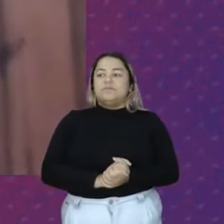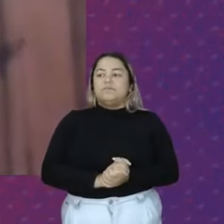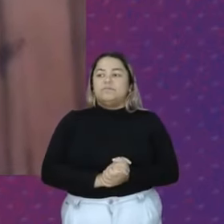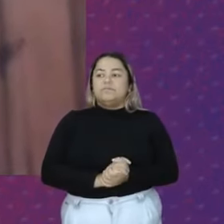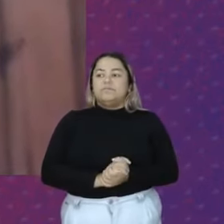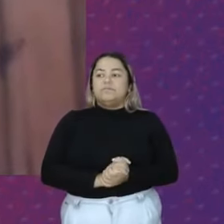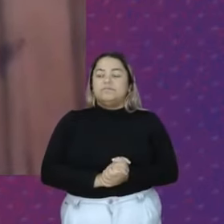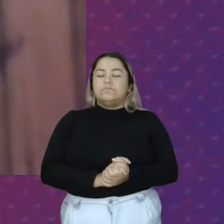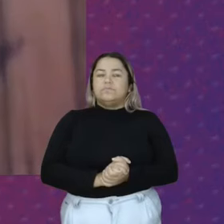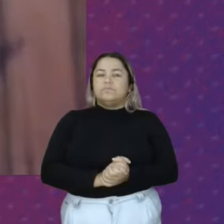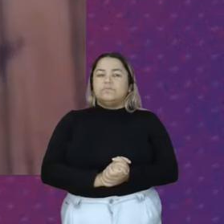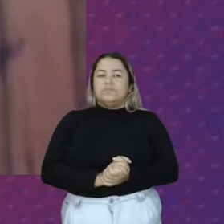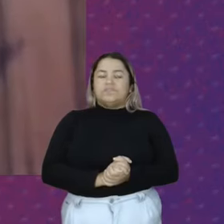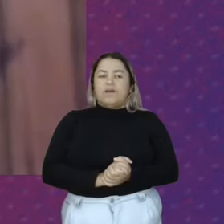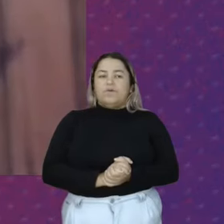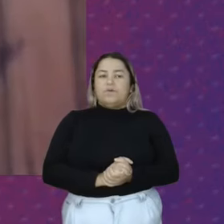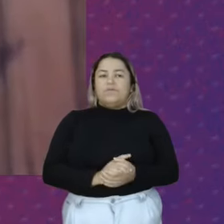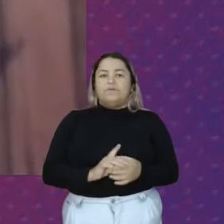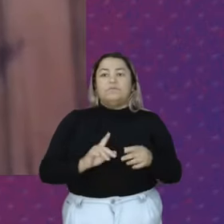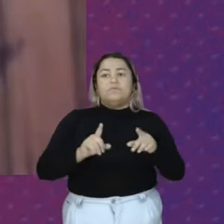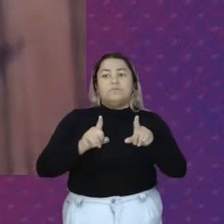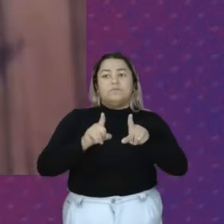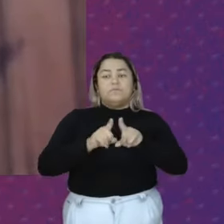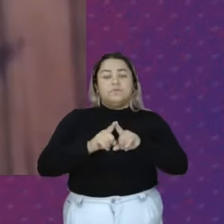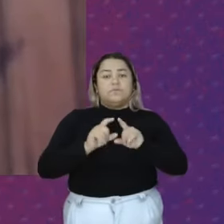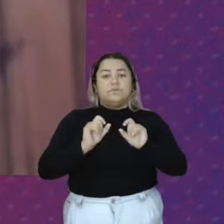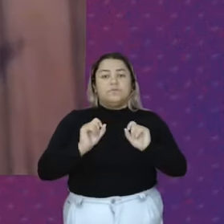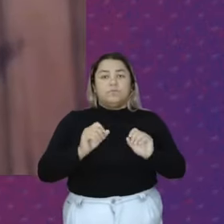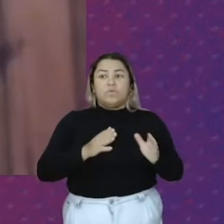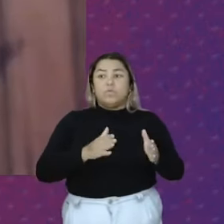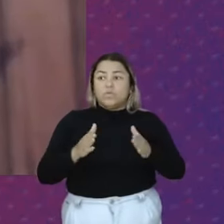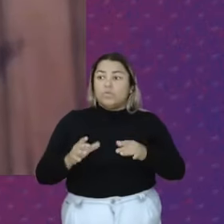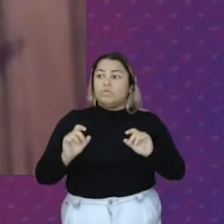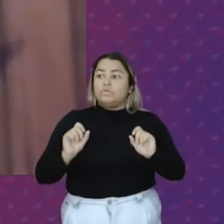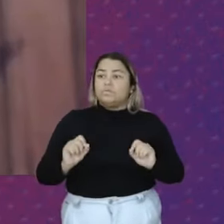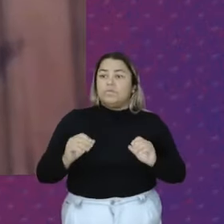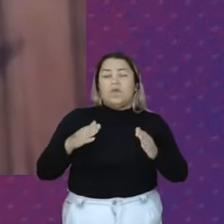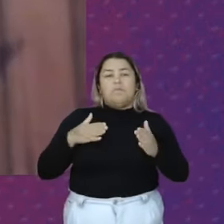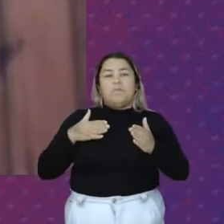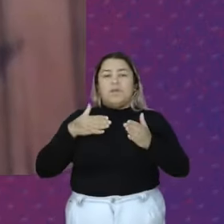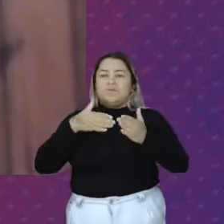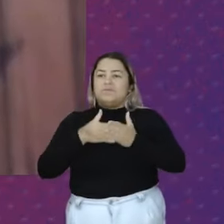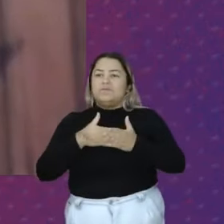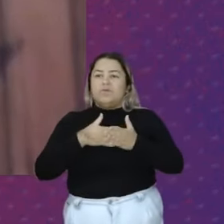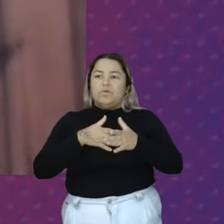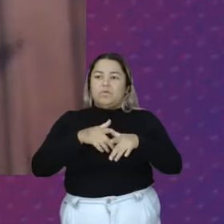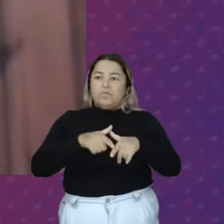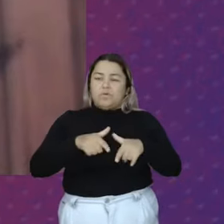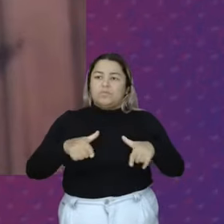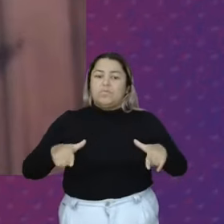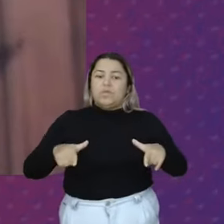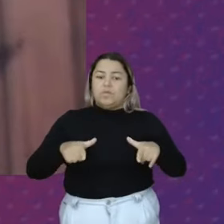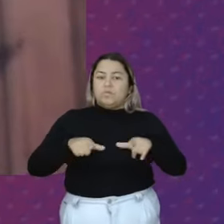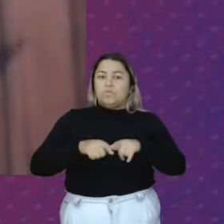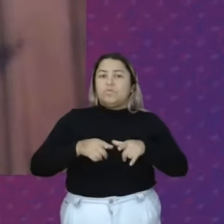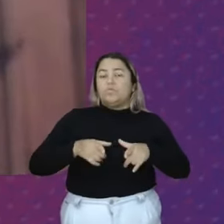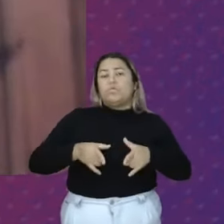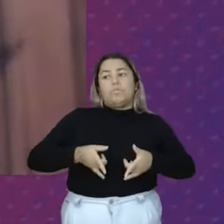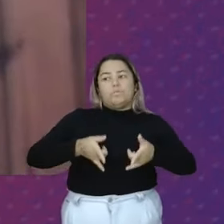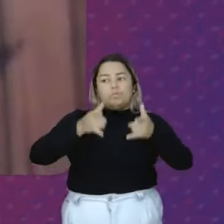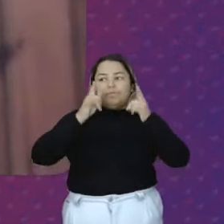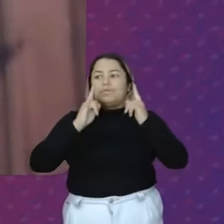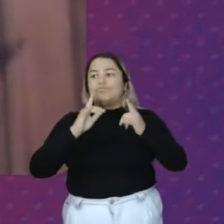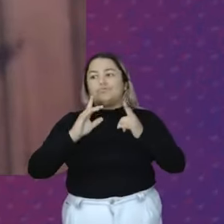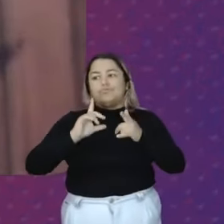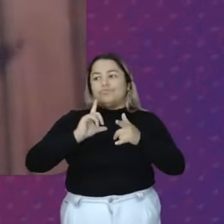inscrição eu estou quebrando uma barreira paraas pessoas SAS se barreira não é só uma rampa você tem colocar uma rampa num prédio não resolve